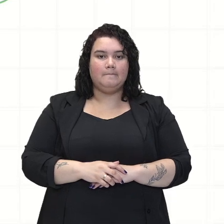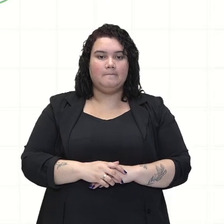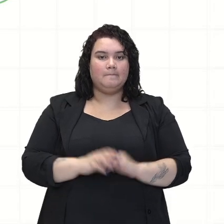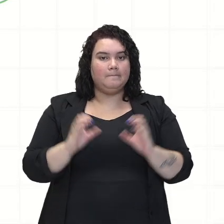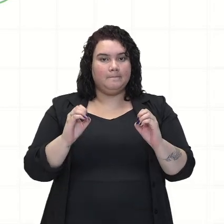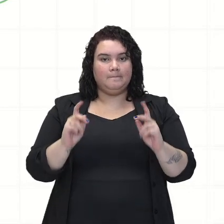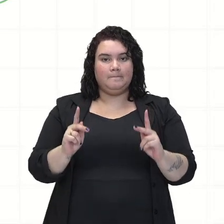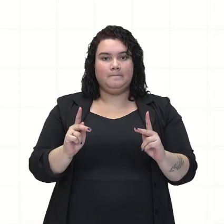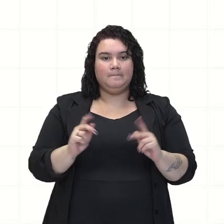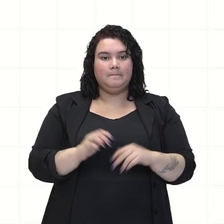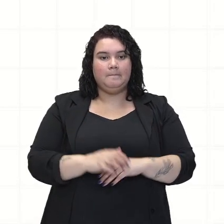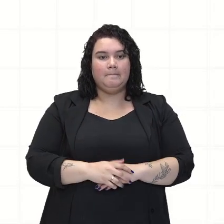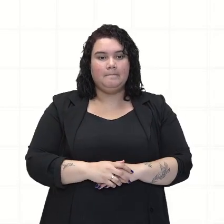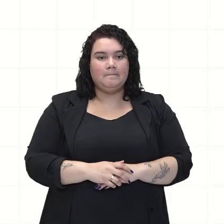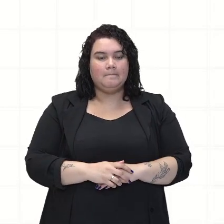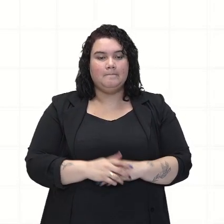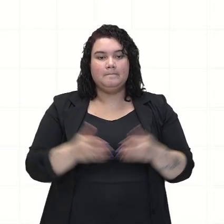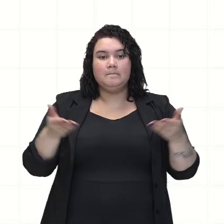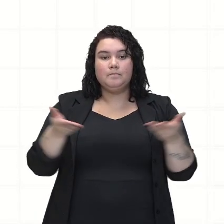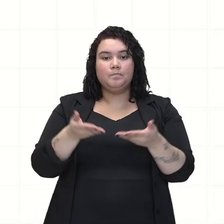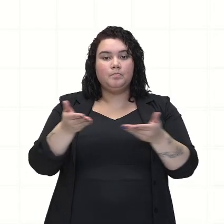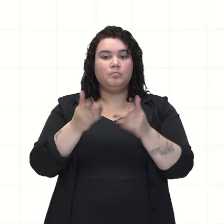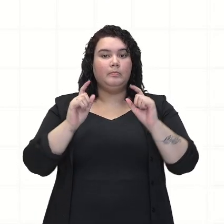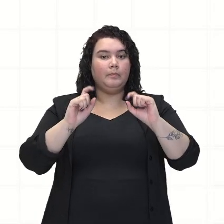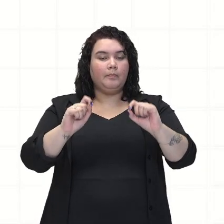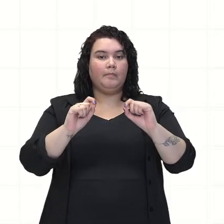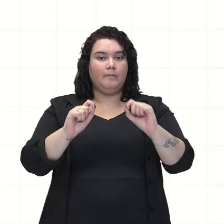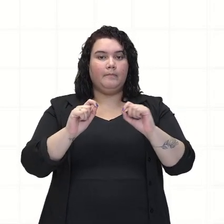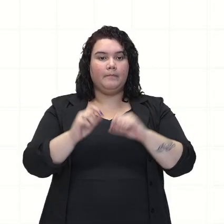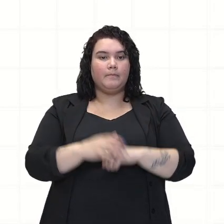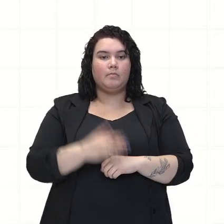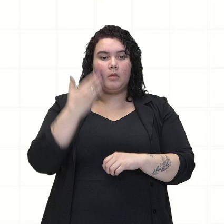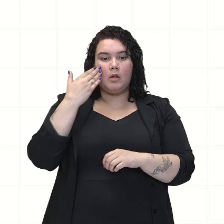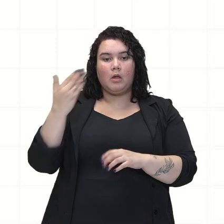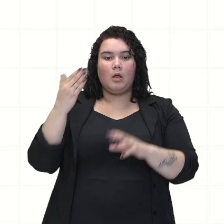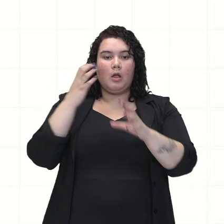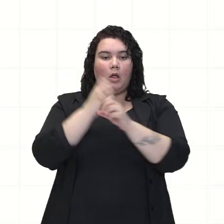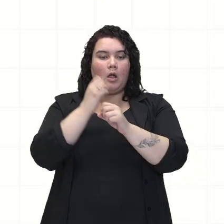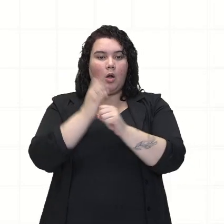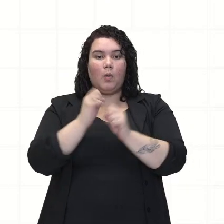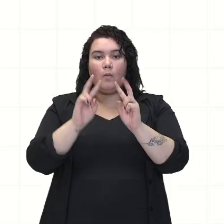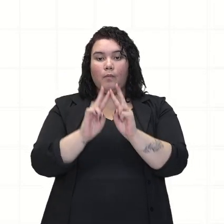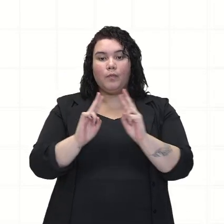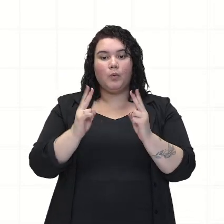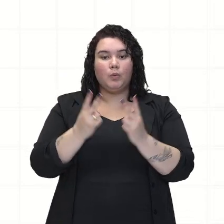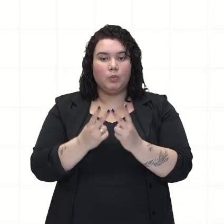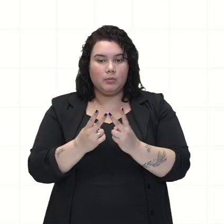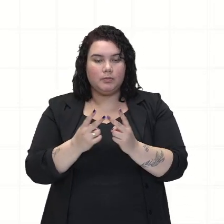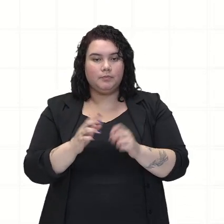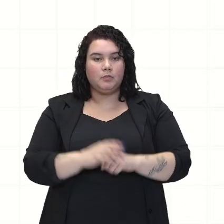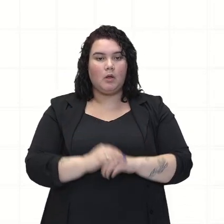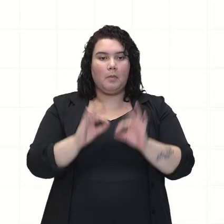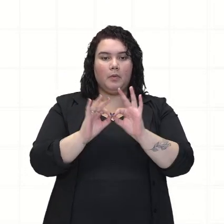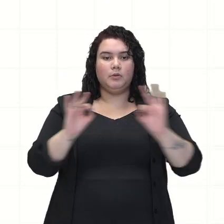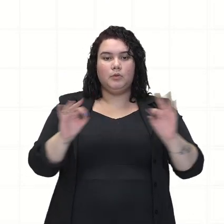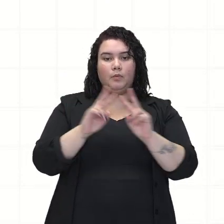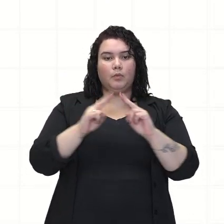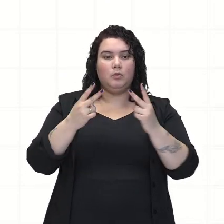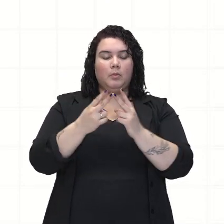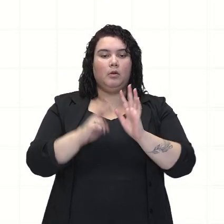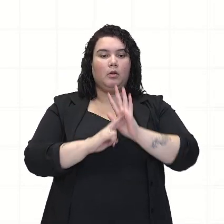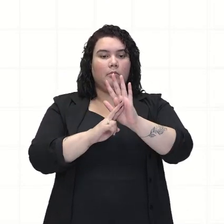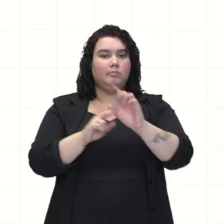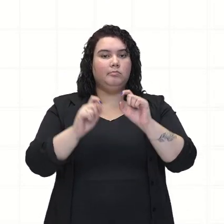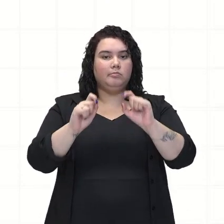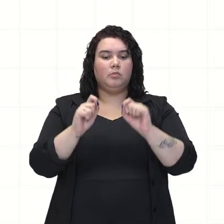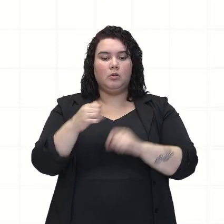bem. Vamos aqui para os nossos cálculos de volume. As medidas de volume representam o espaço